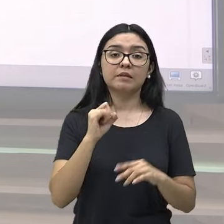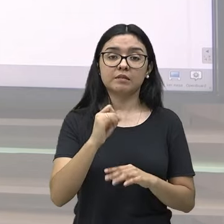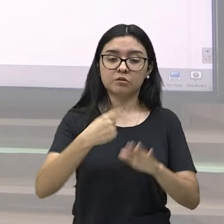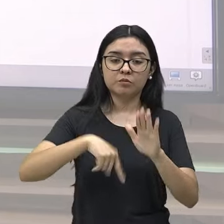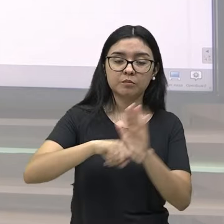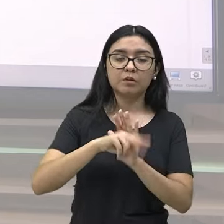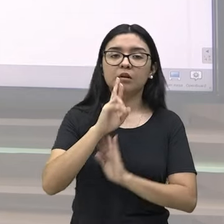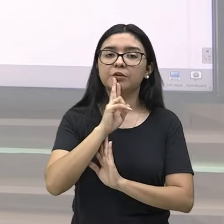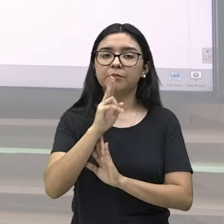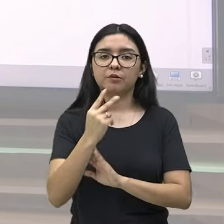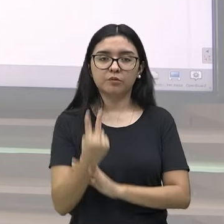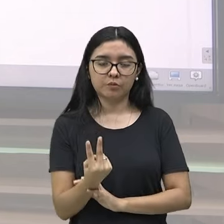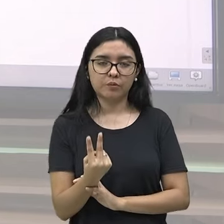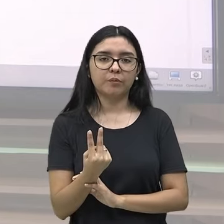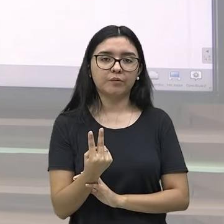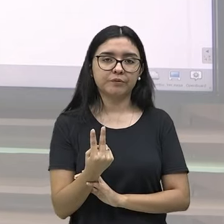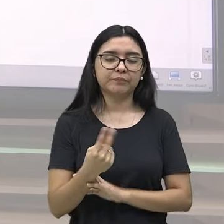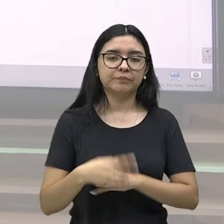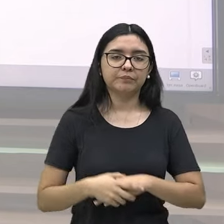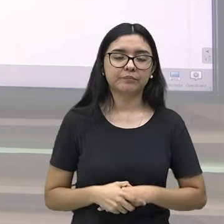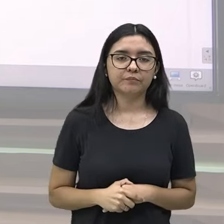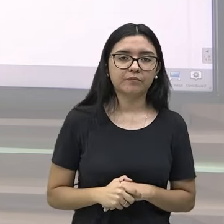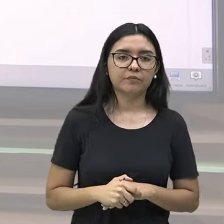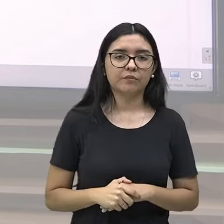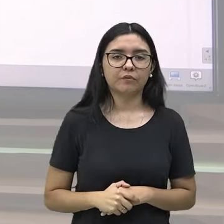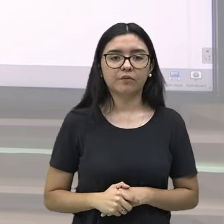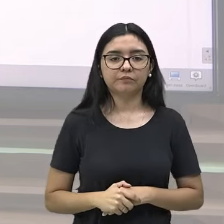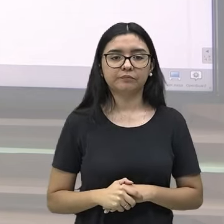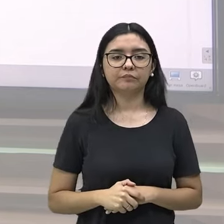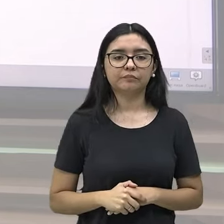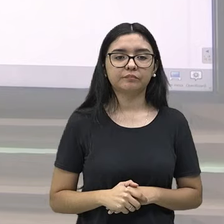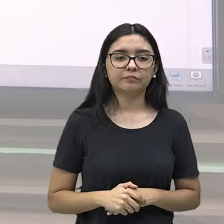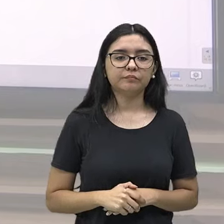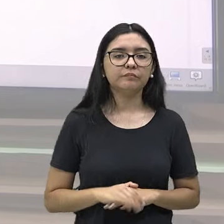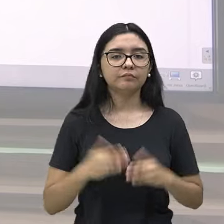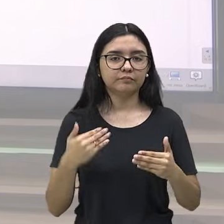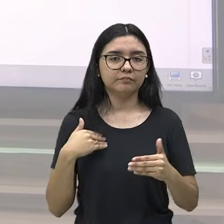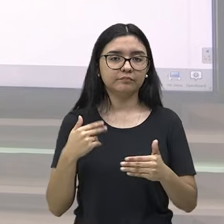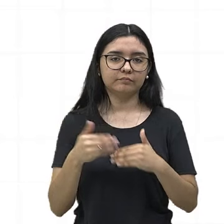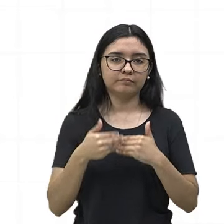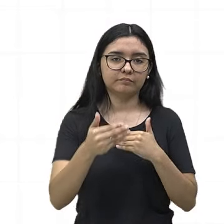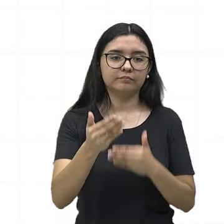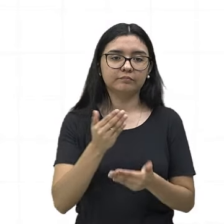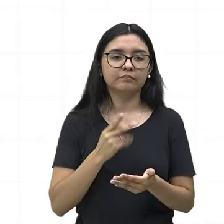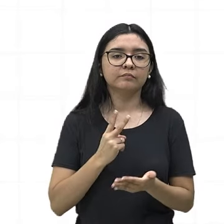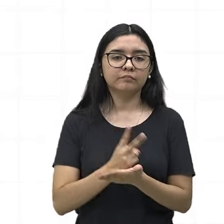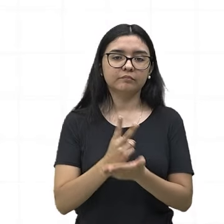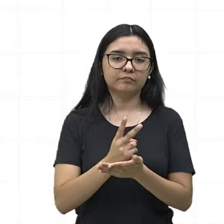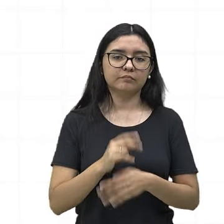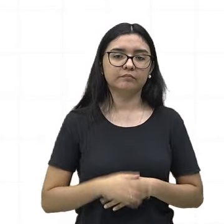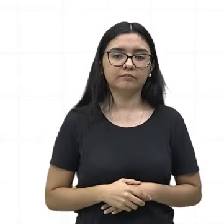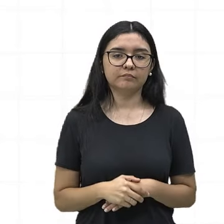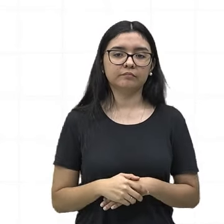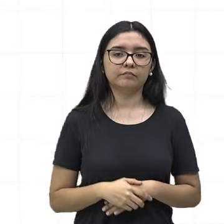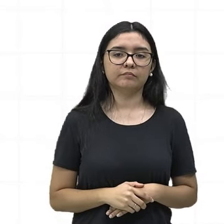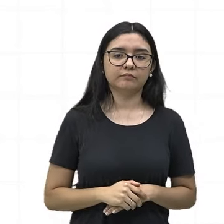subtração, e a resposta for 2. Beleza? Bom, mas tem ainda mais sobre essa curiosidade. Acompanha aqui comigo.